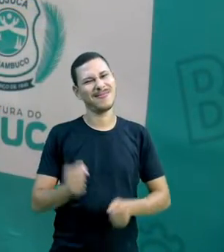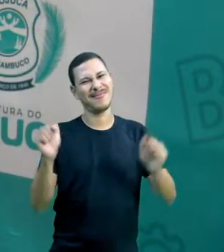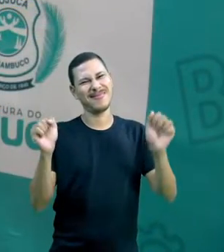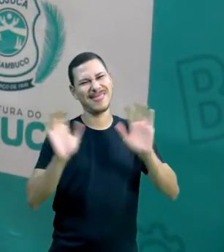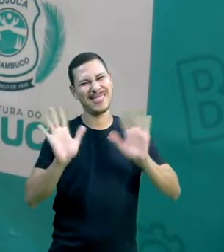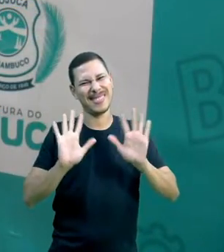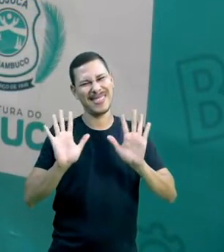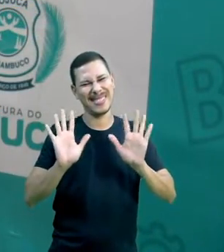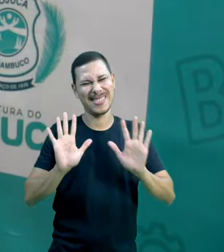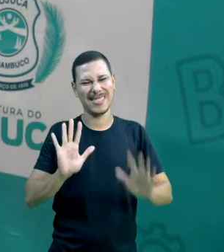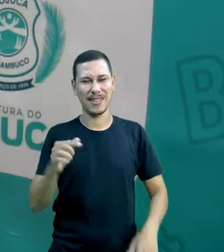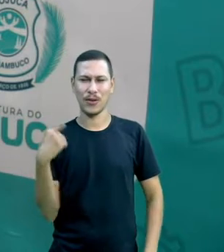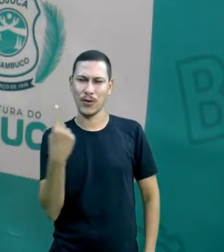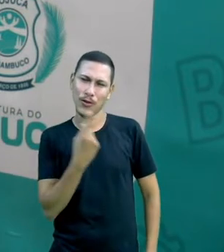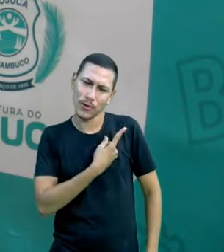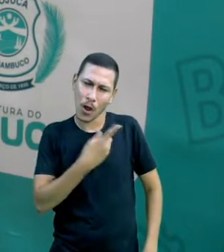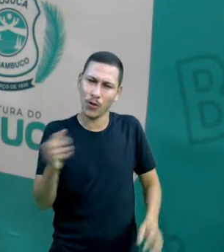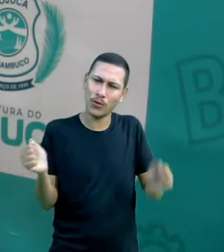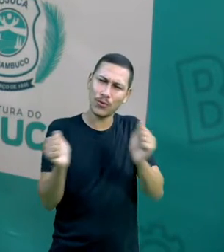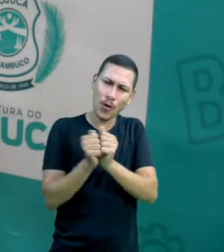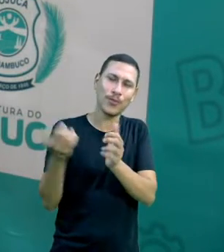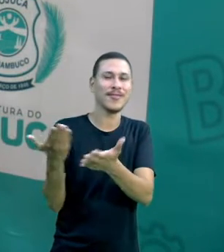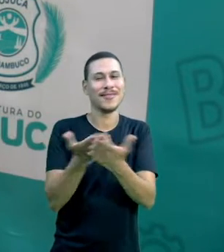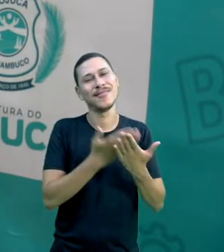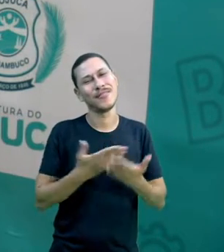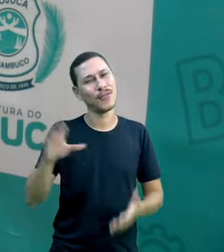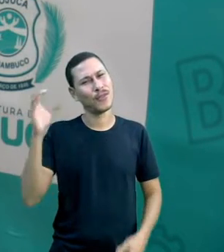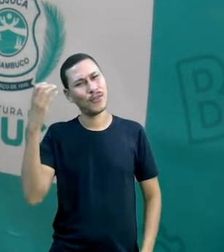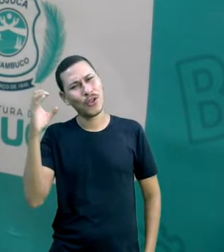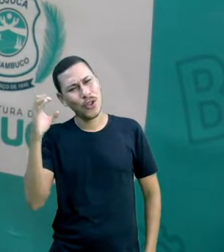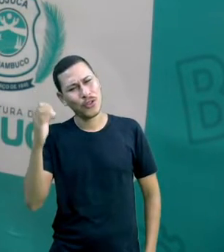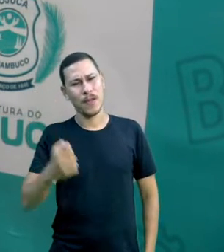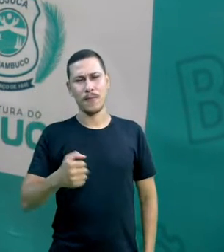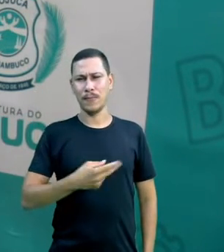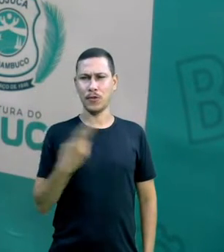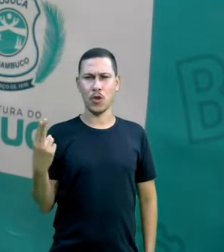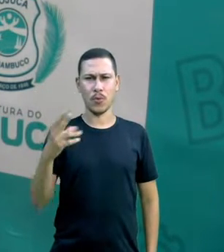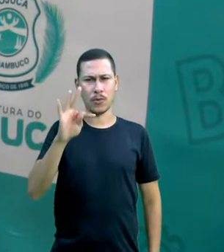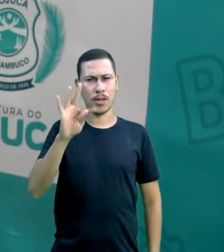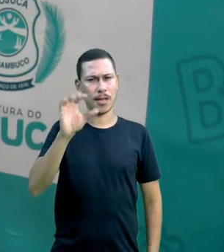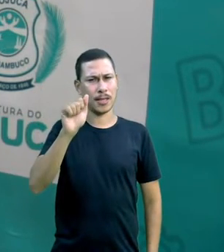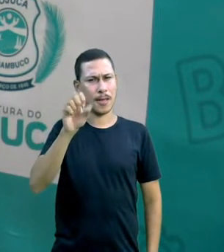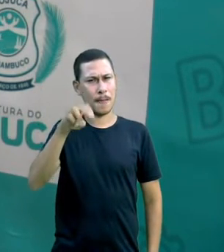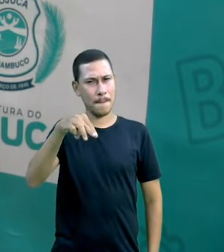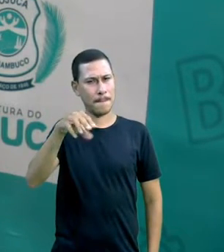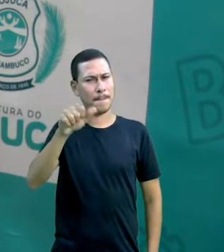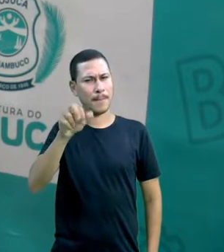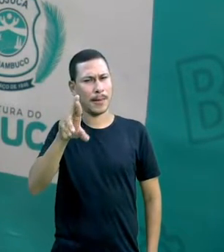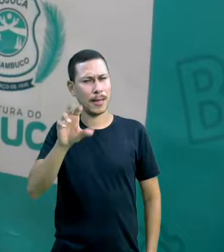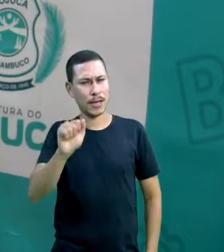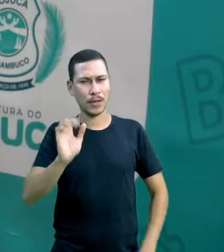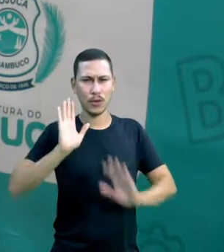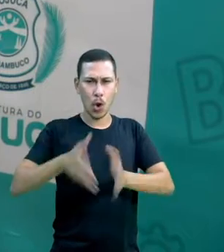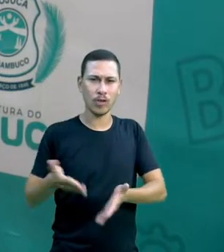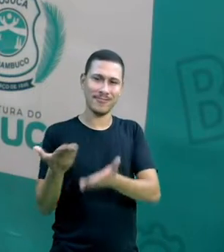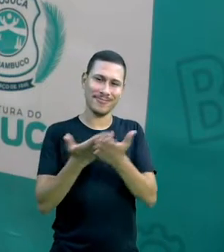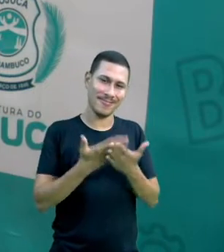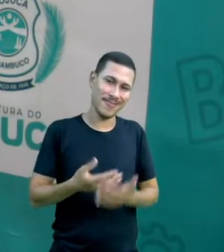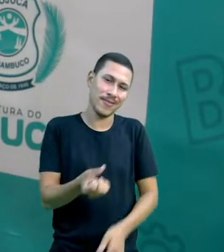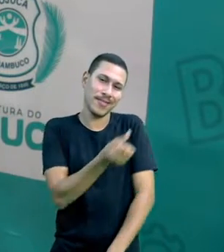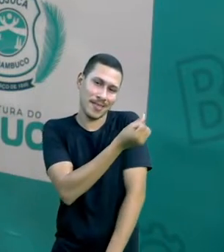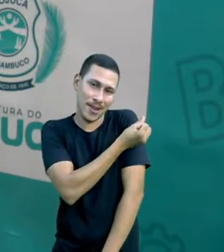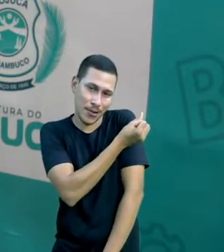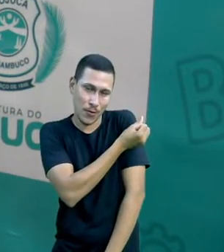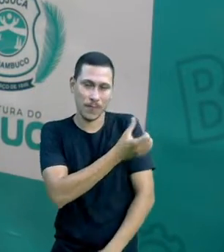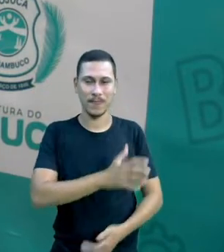Oi, gente, estamos aqui para mais uma aula de ciência. Meu nome é Tamara Cabral, professora de vocês. Hoje a nossa aula vai para os nossos